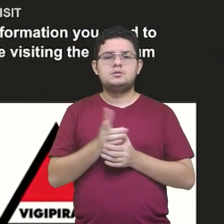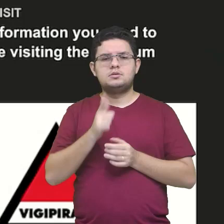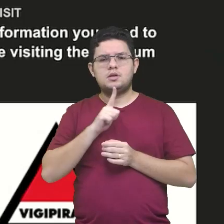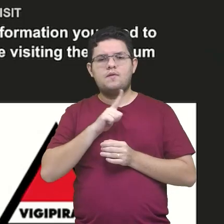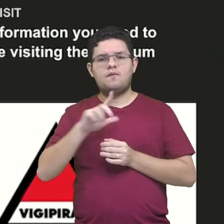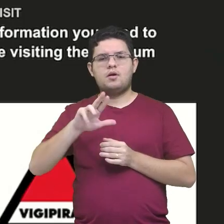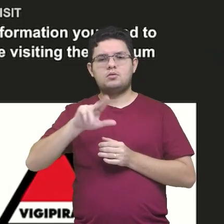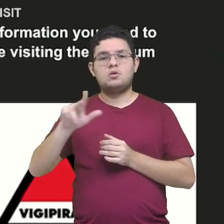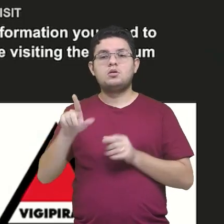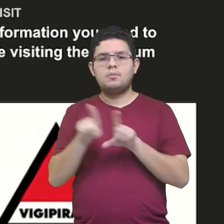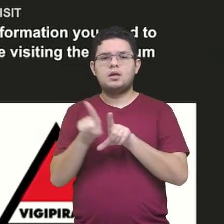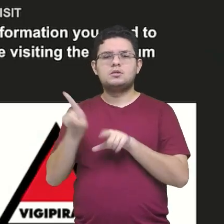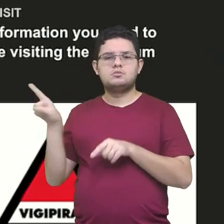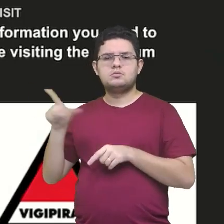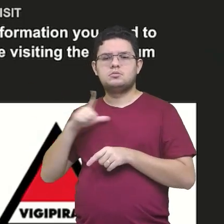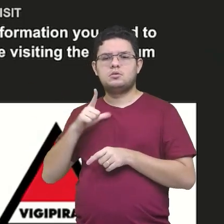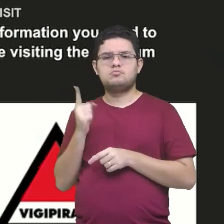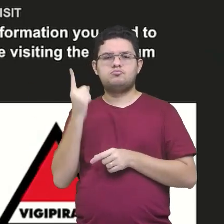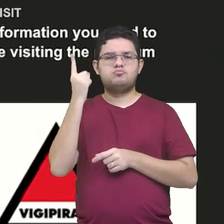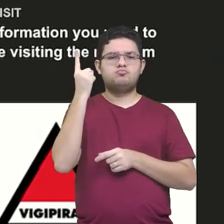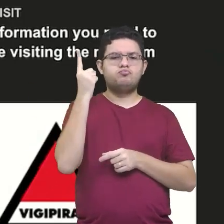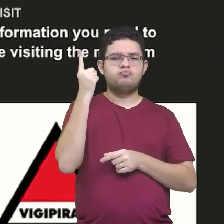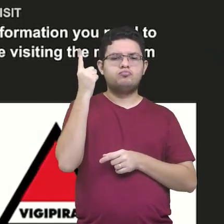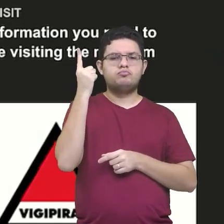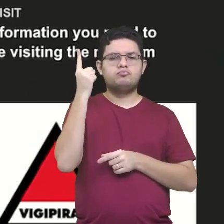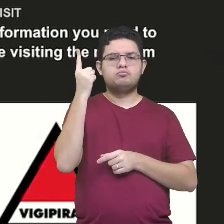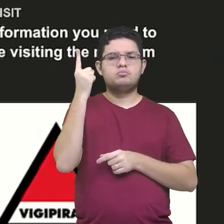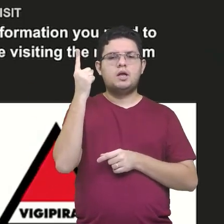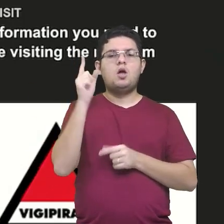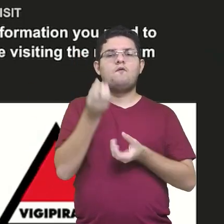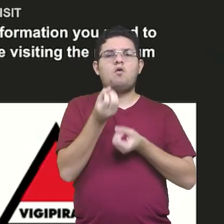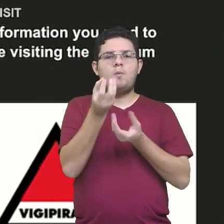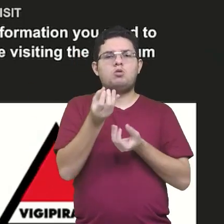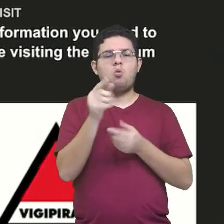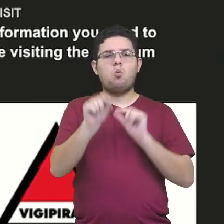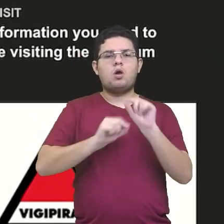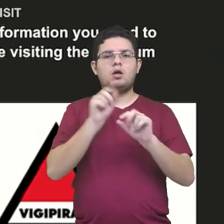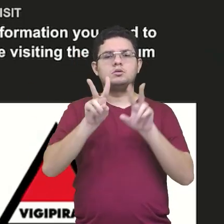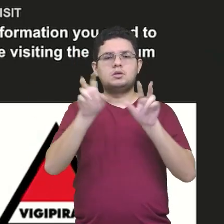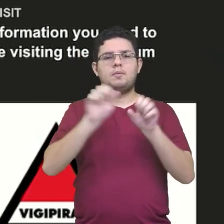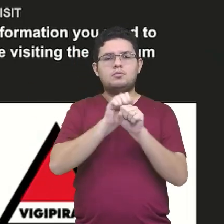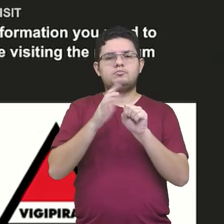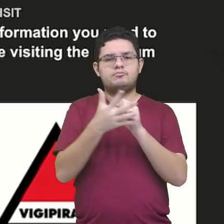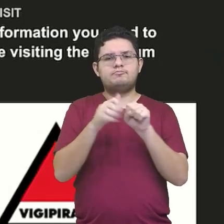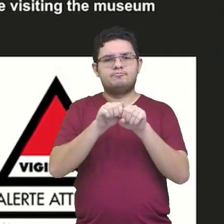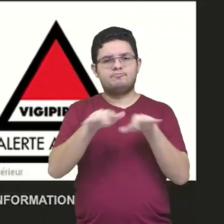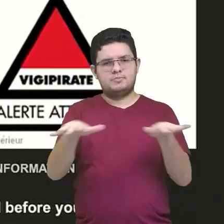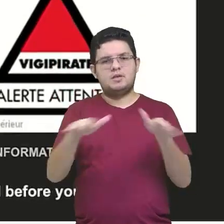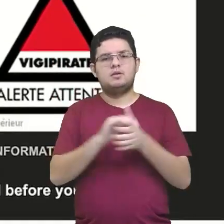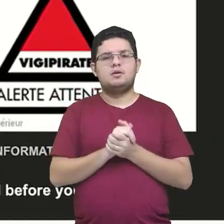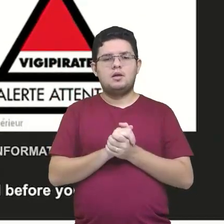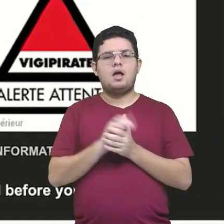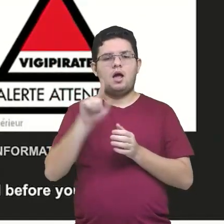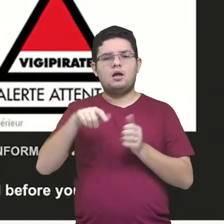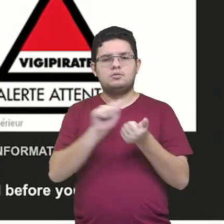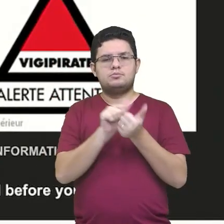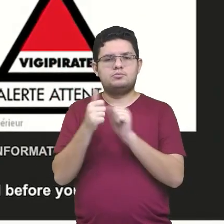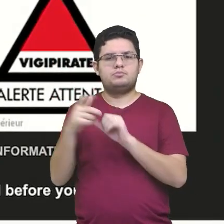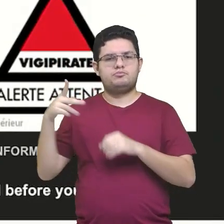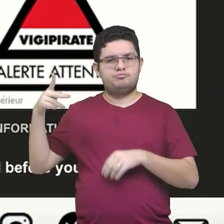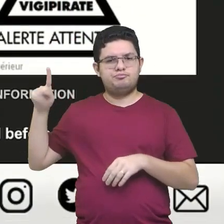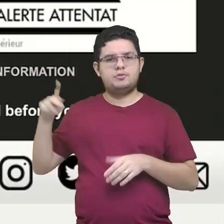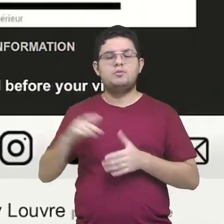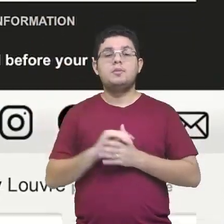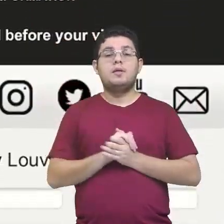coronavírus, né? Porque é algo que traz aí também uma adaptação para esse contexto. E tem também, olha só, visitas